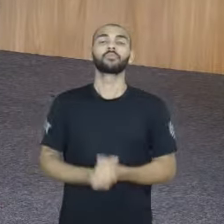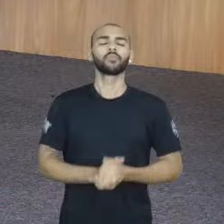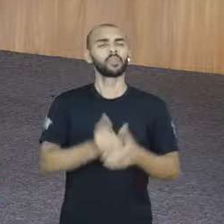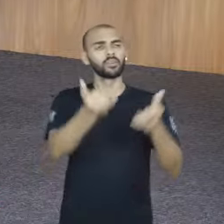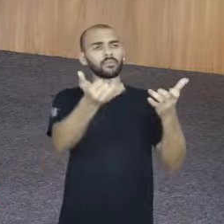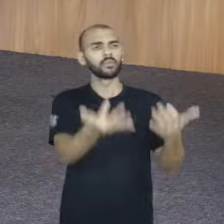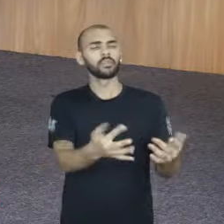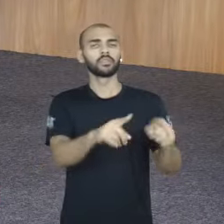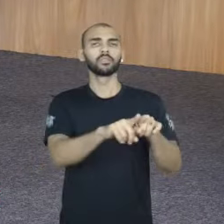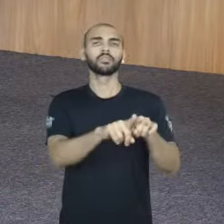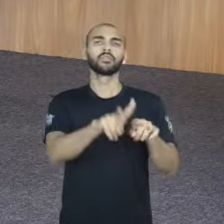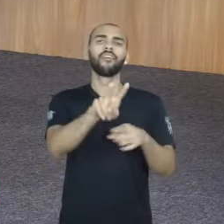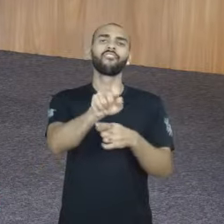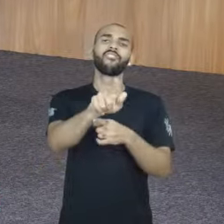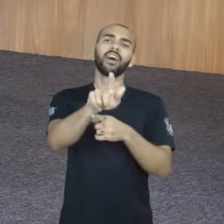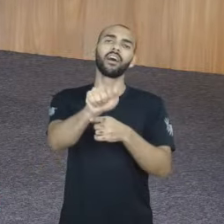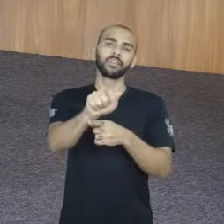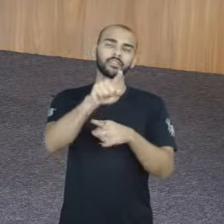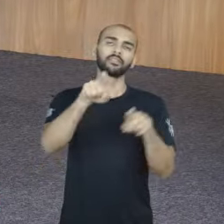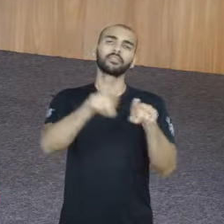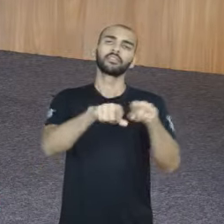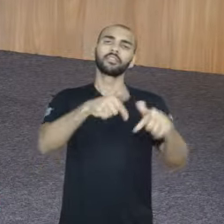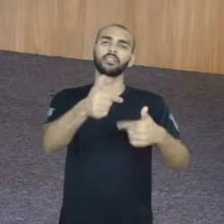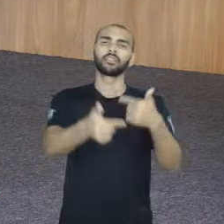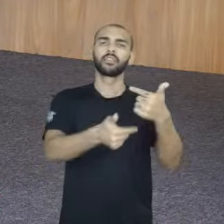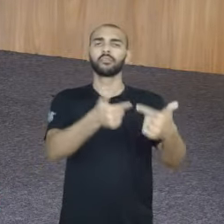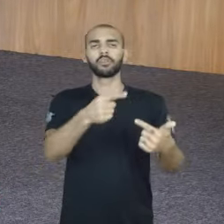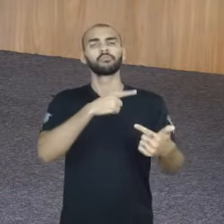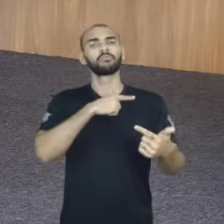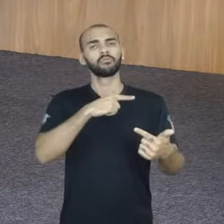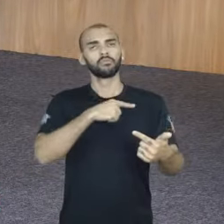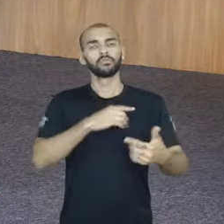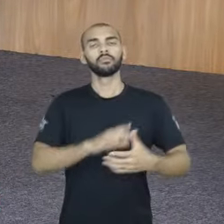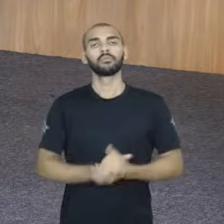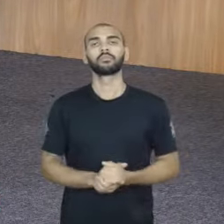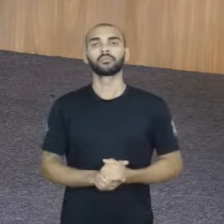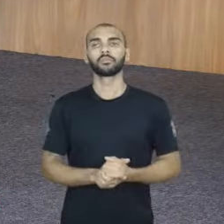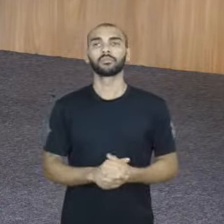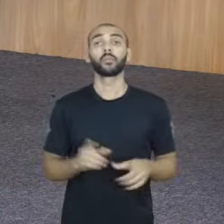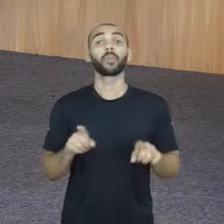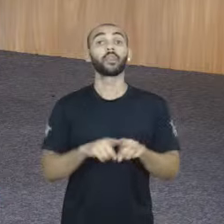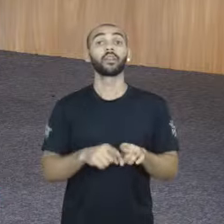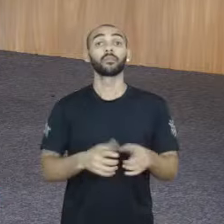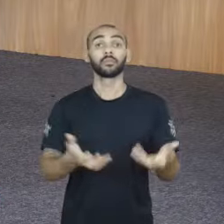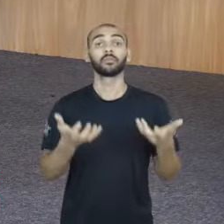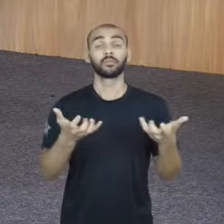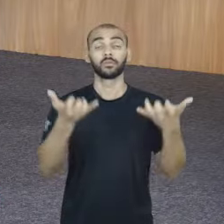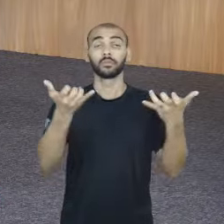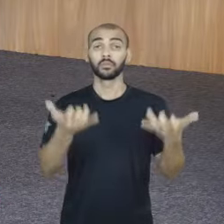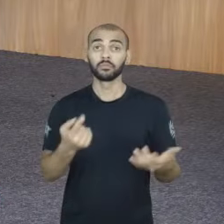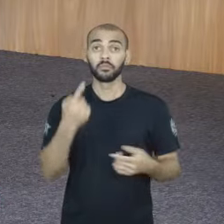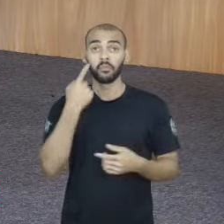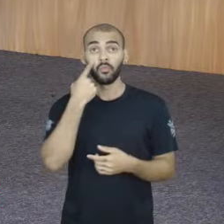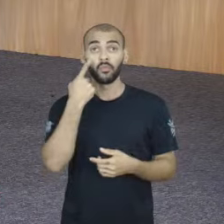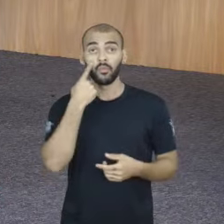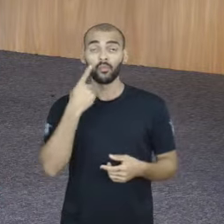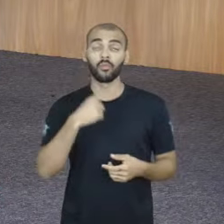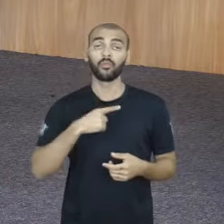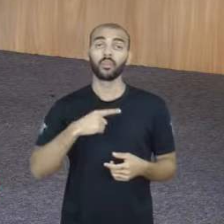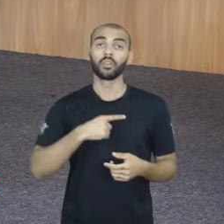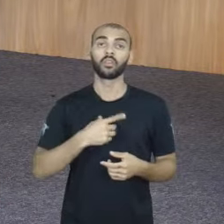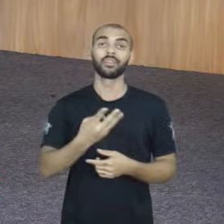de vagas, né? Vagas formais também. Eu queria destacar esse número que também surpreendeu, que foi a criação aí